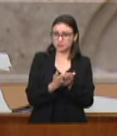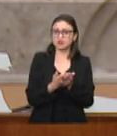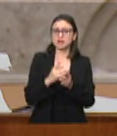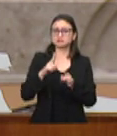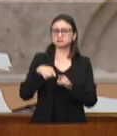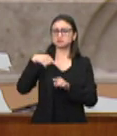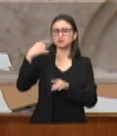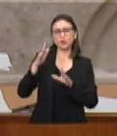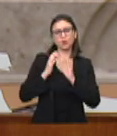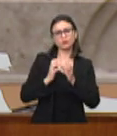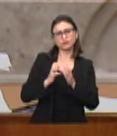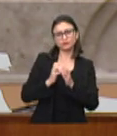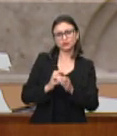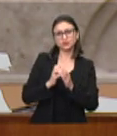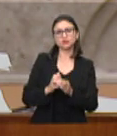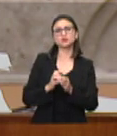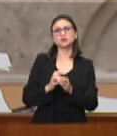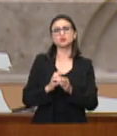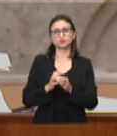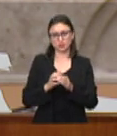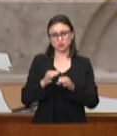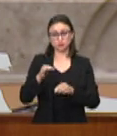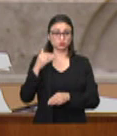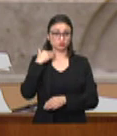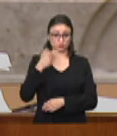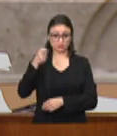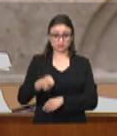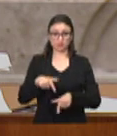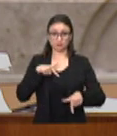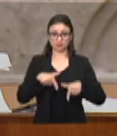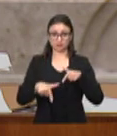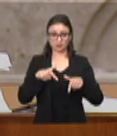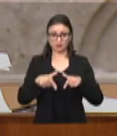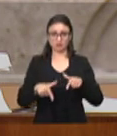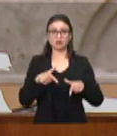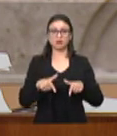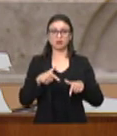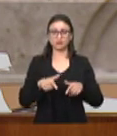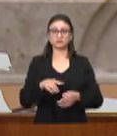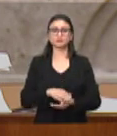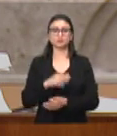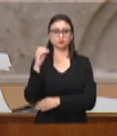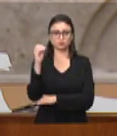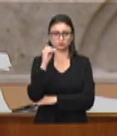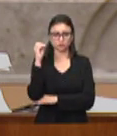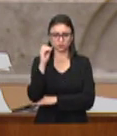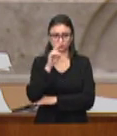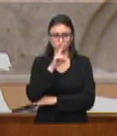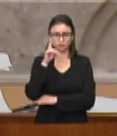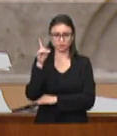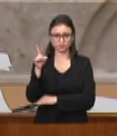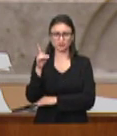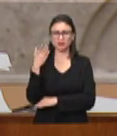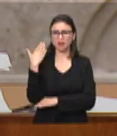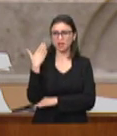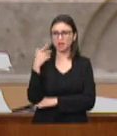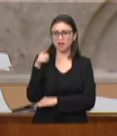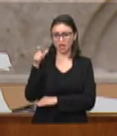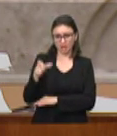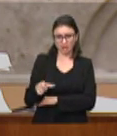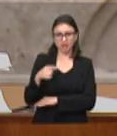ele convivi ainda como juiz do trabalho no Rio Grande do Sul. Na época